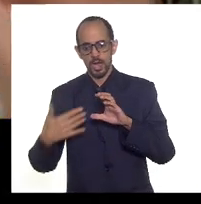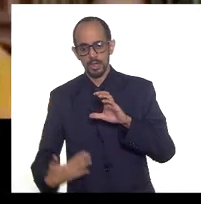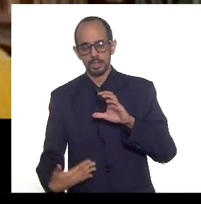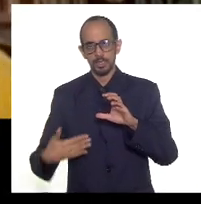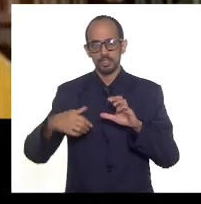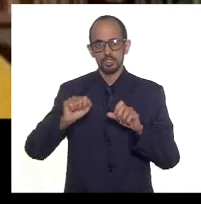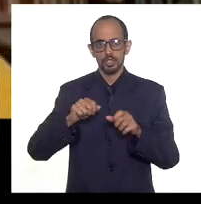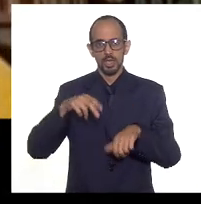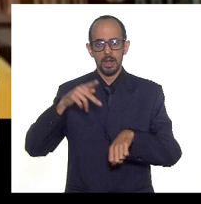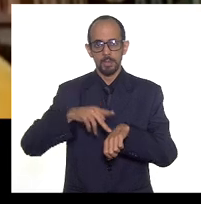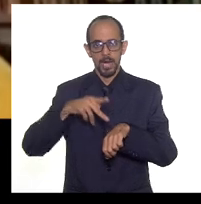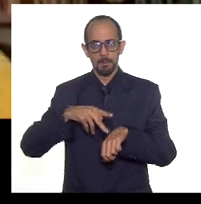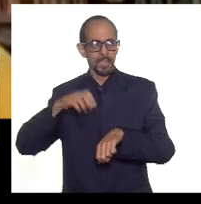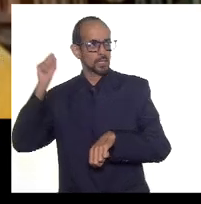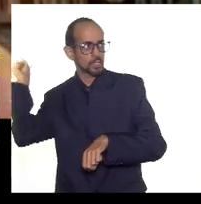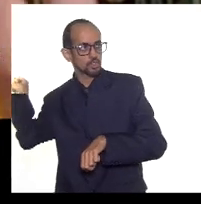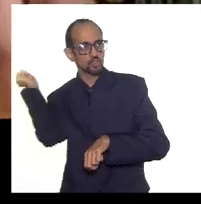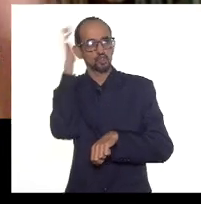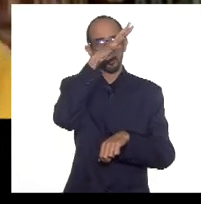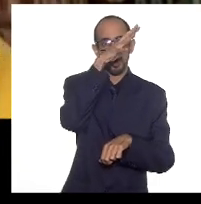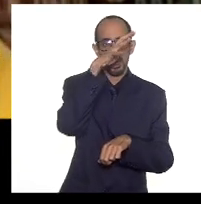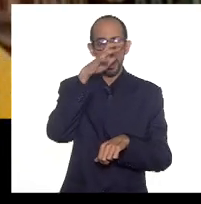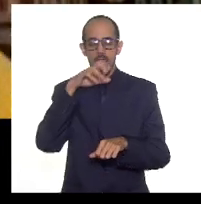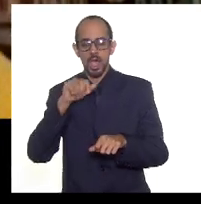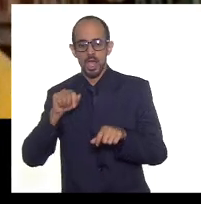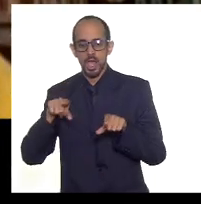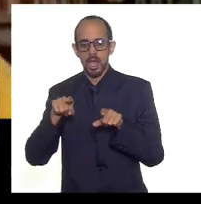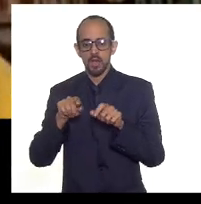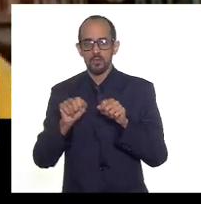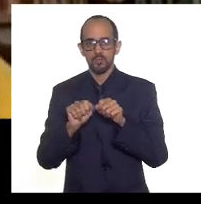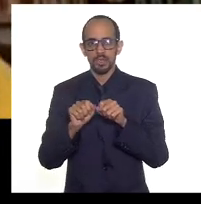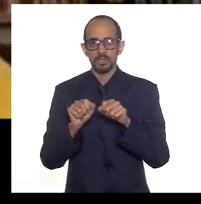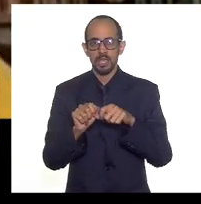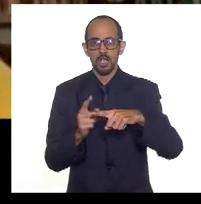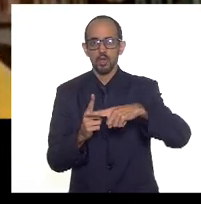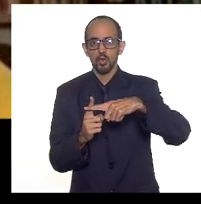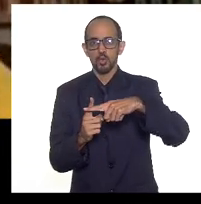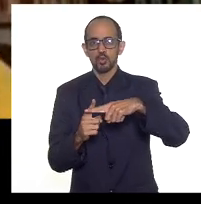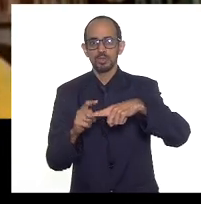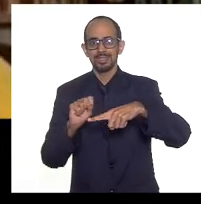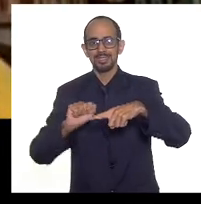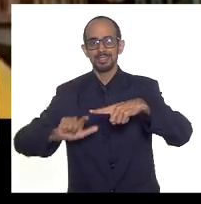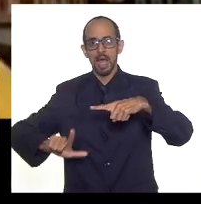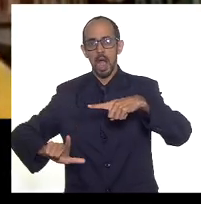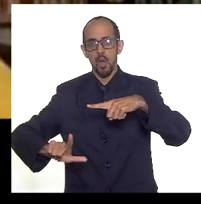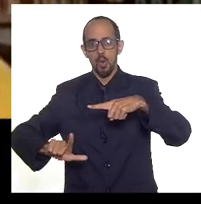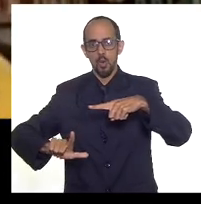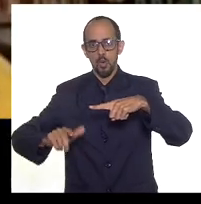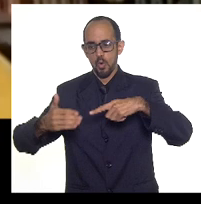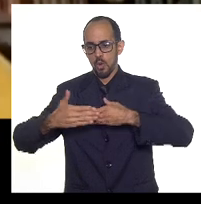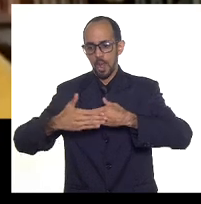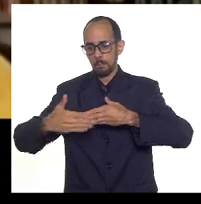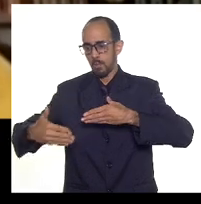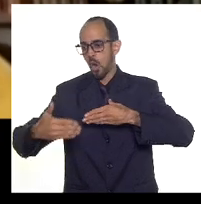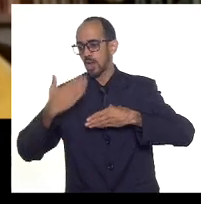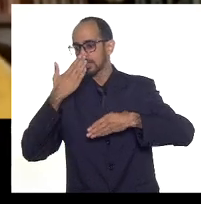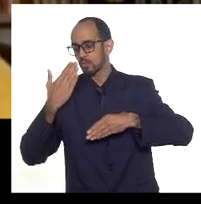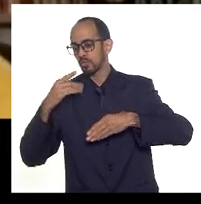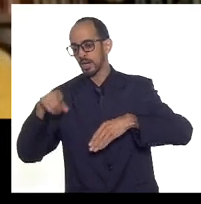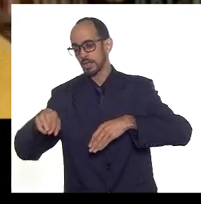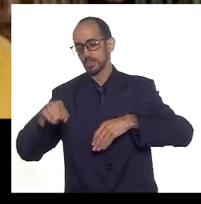jogar pedra no terreiro, fazer cruz de sal na porta, né?